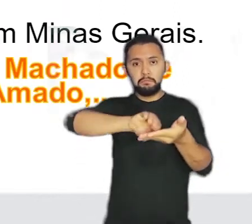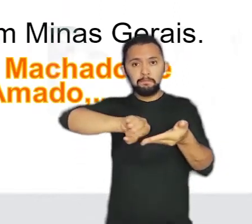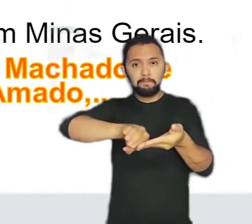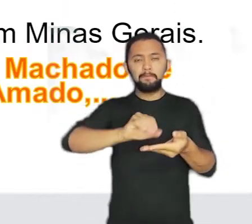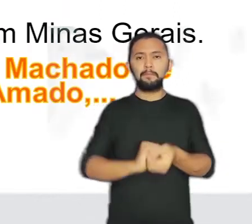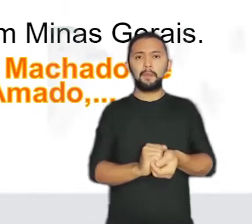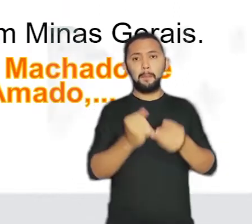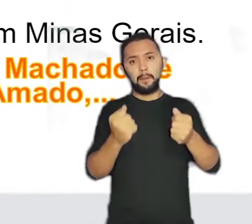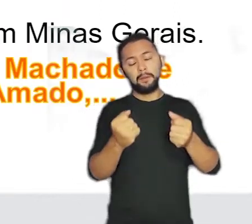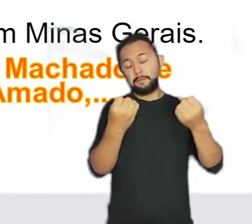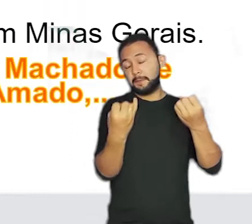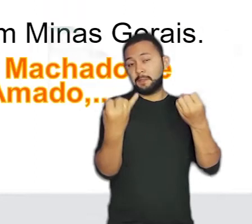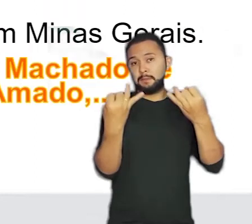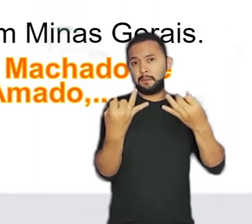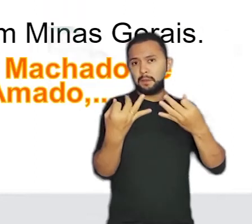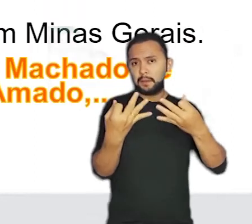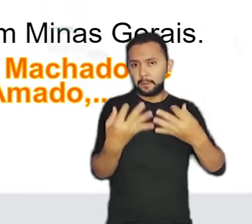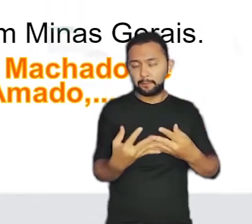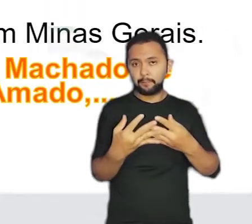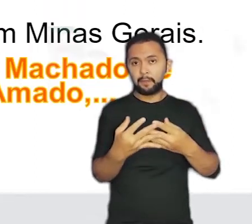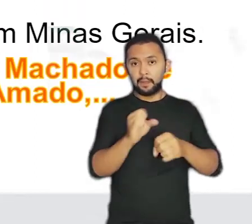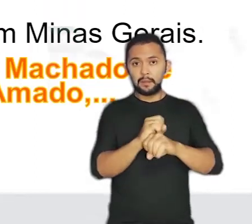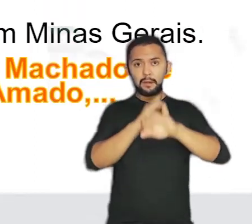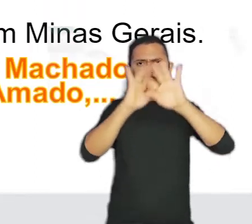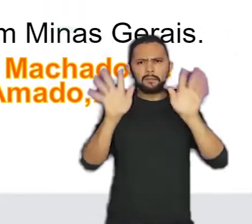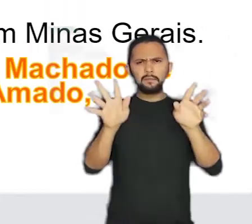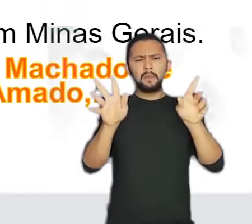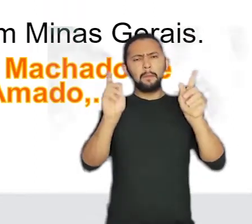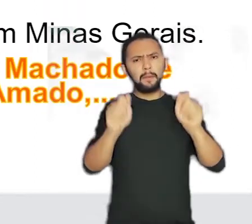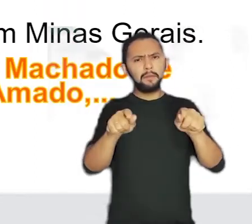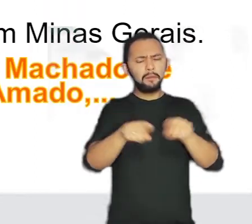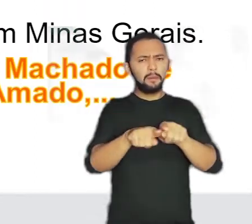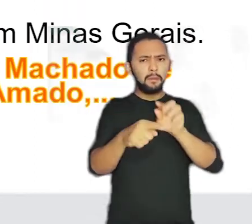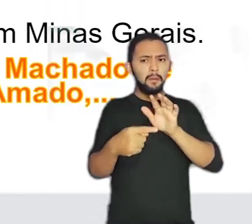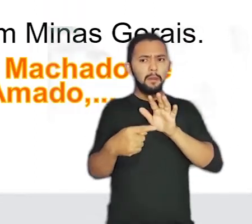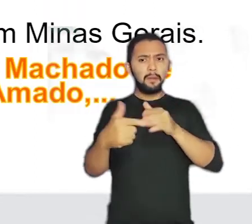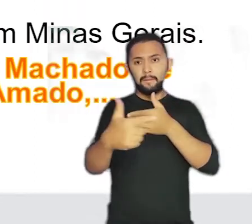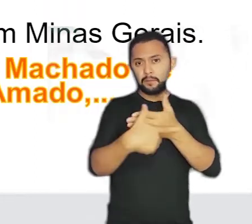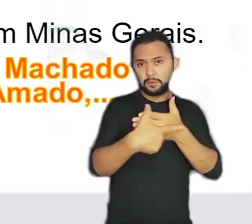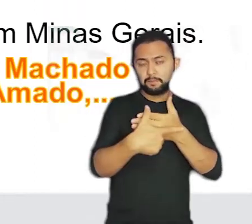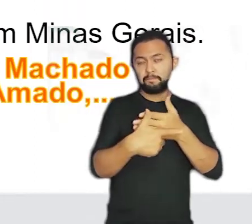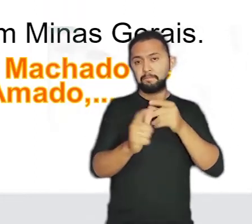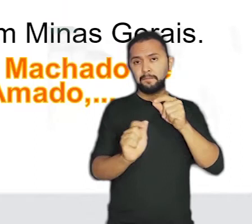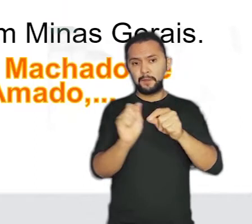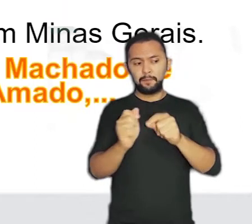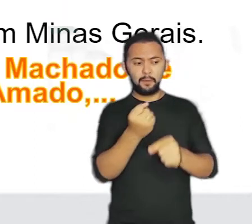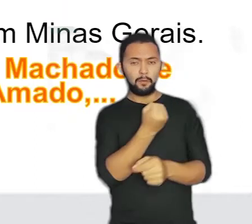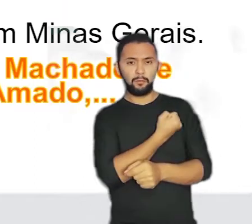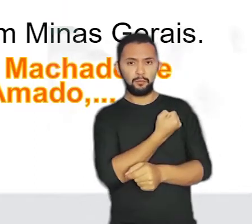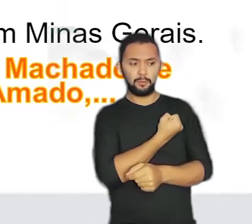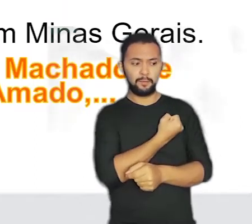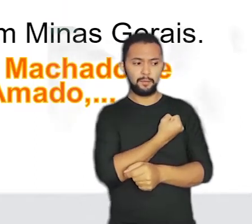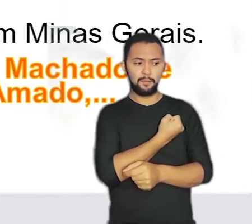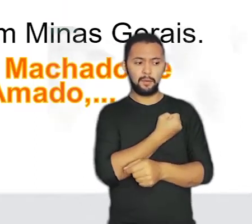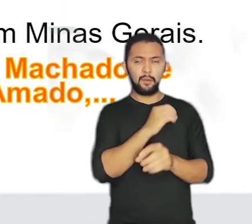forma explicativa, esclarecedora, desenvolvendo também um detalhamento, né, uma enumeração,